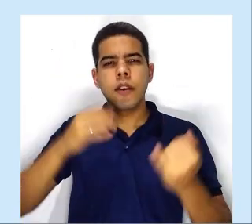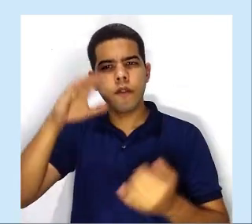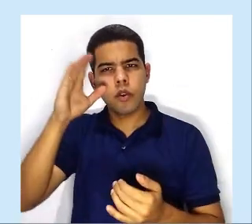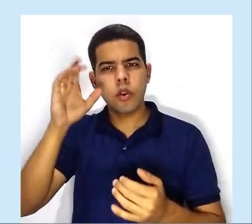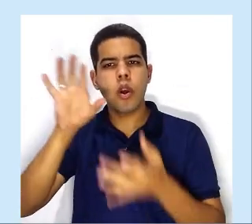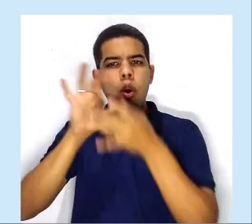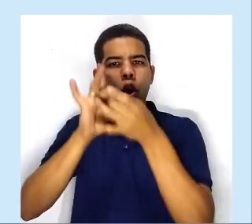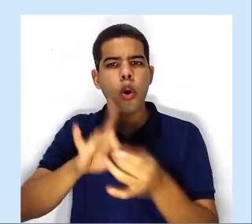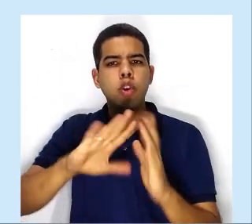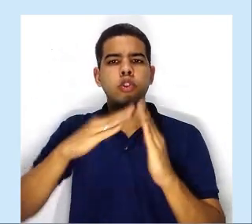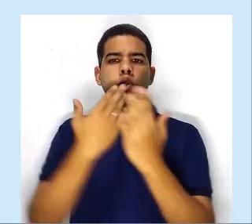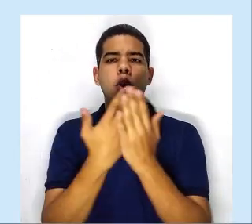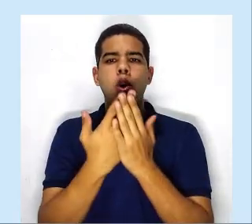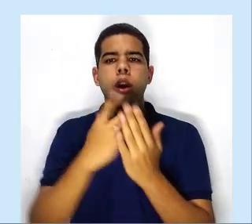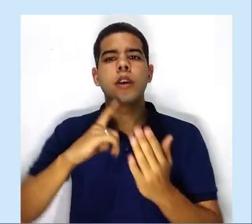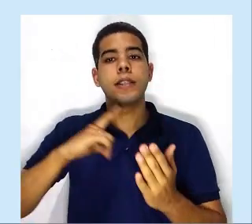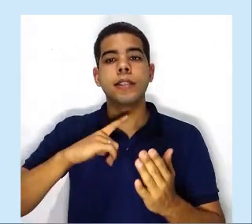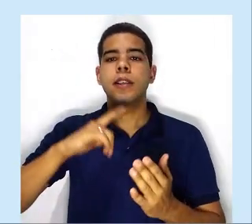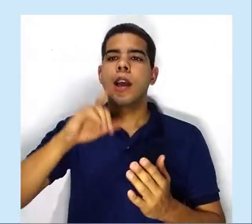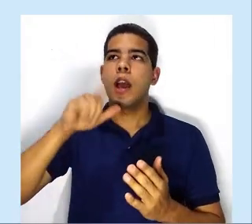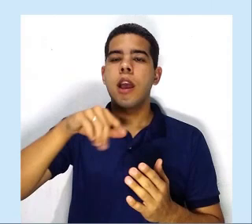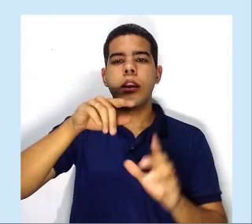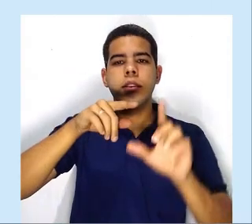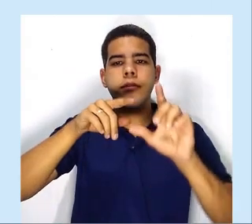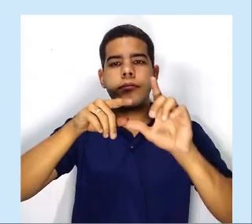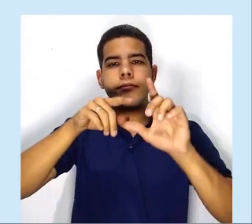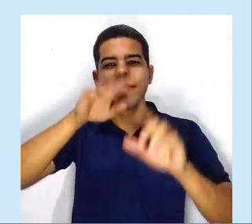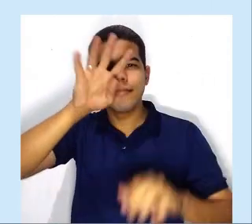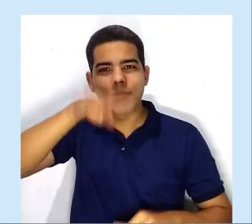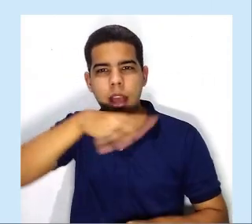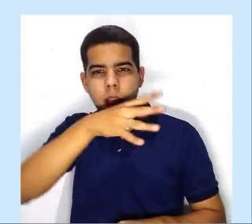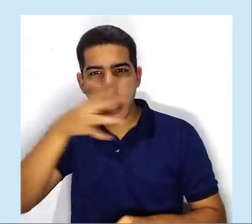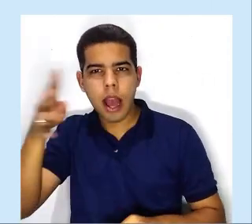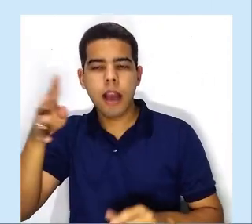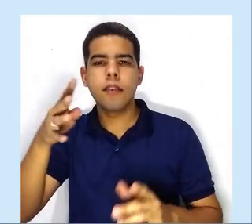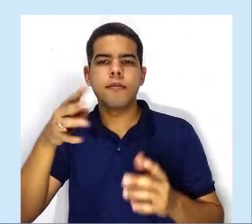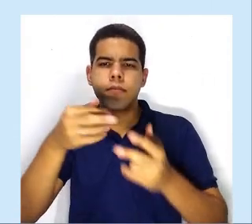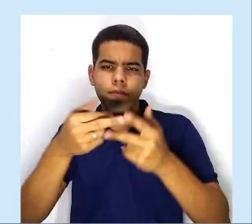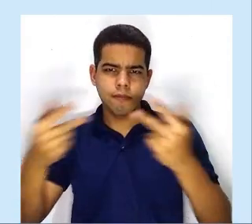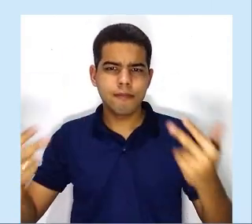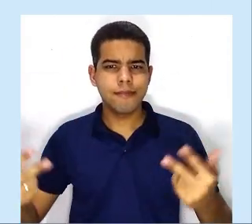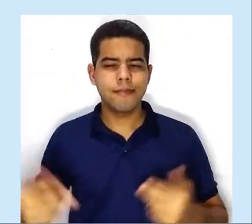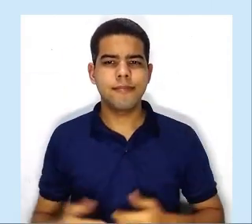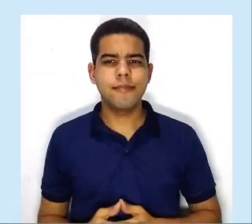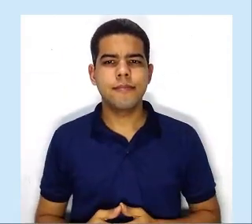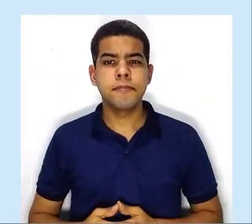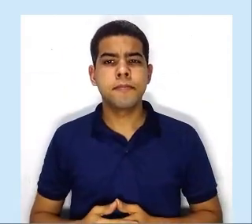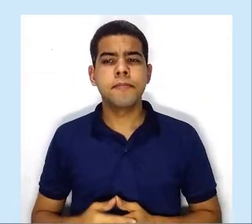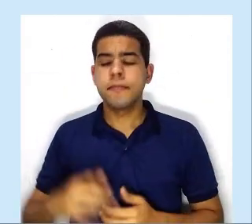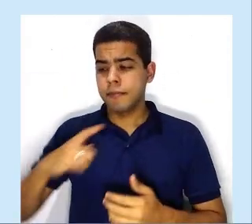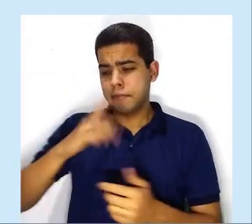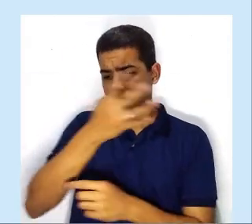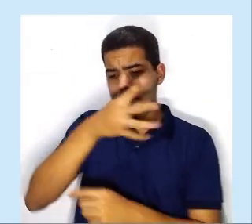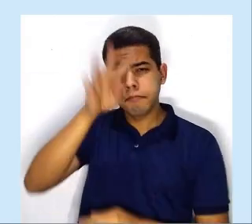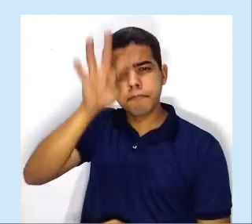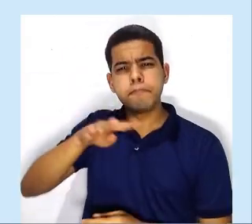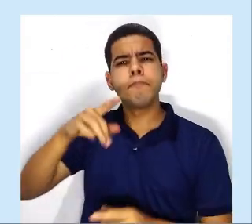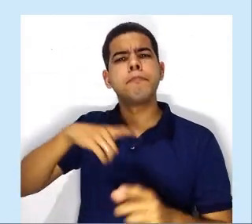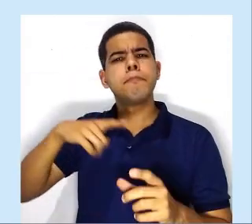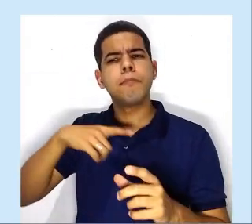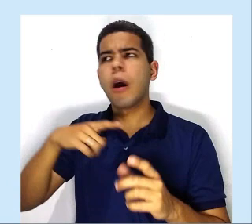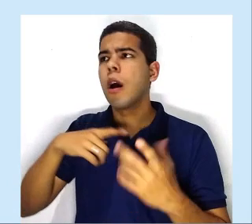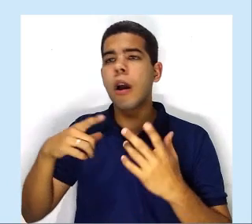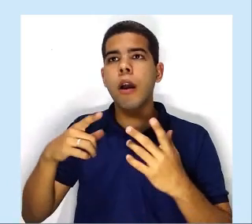contexto escolar, o uso de gráficos e tabelas. Vamos lá? As tabelas e os gráficos estatísticos fazem parte de uma